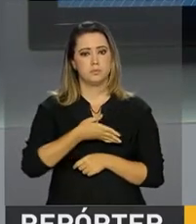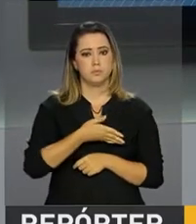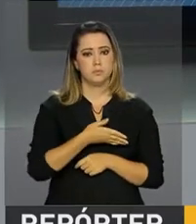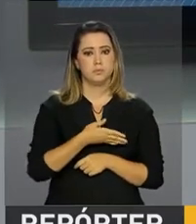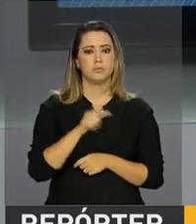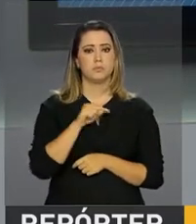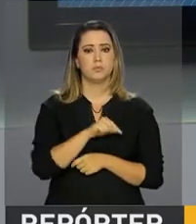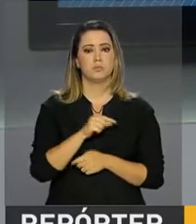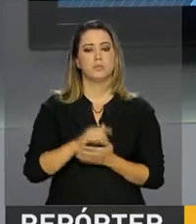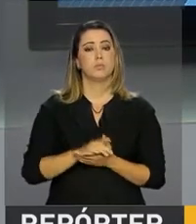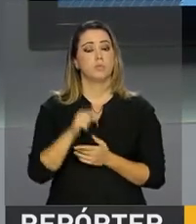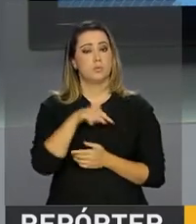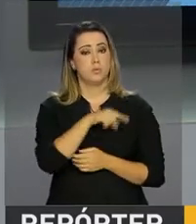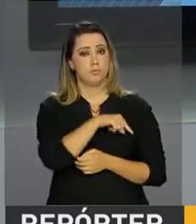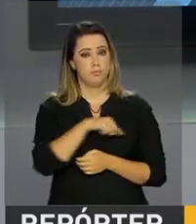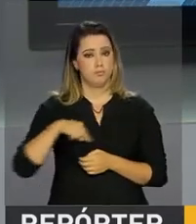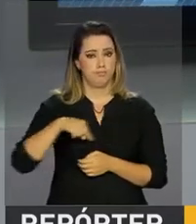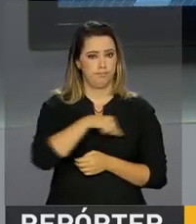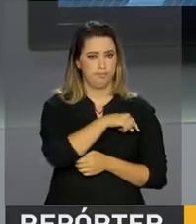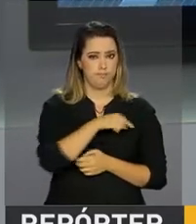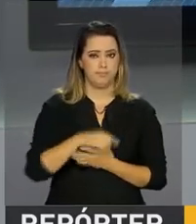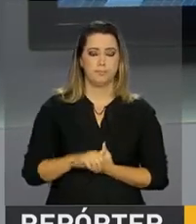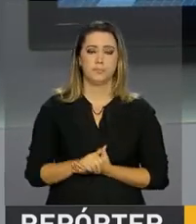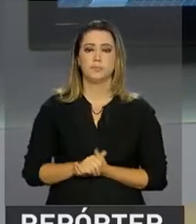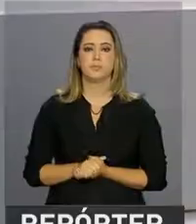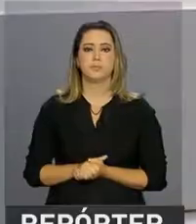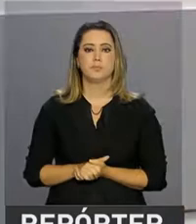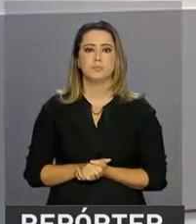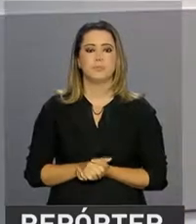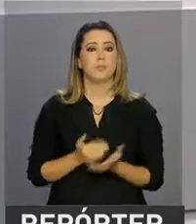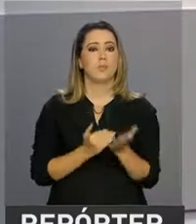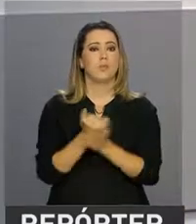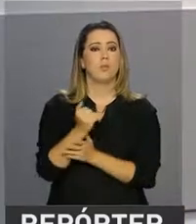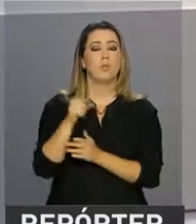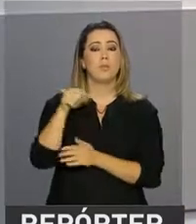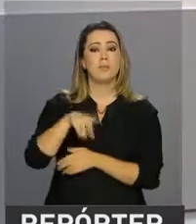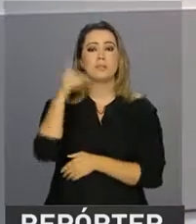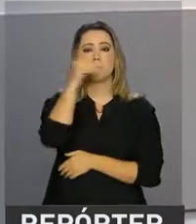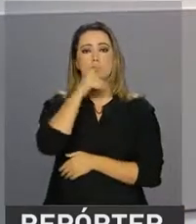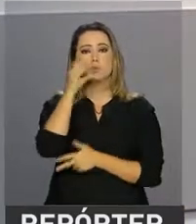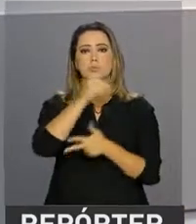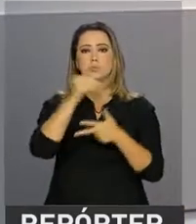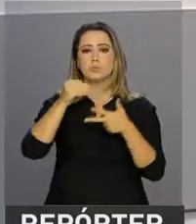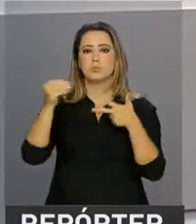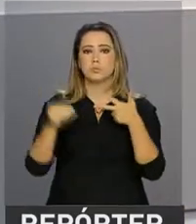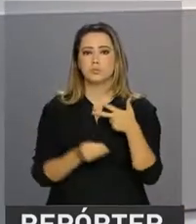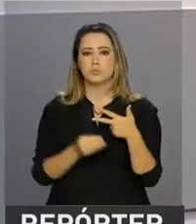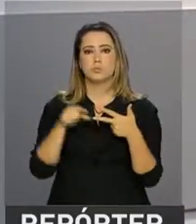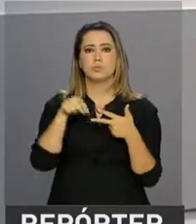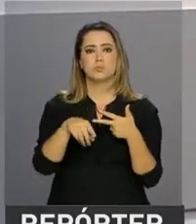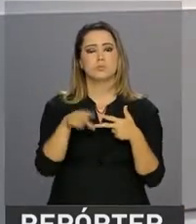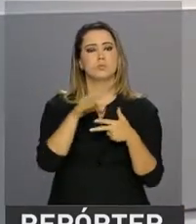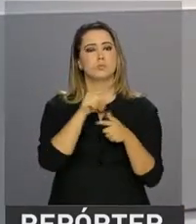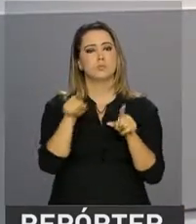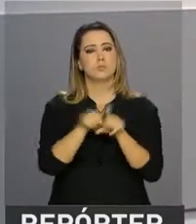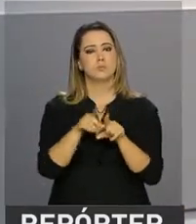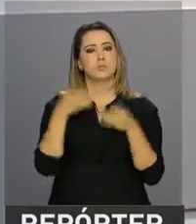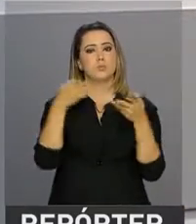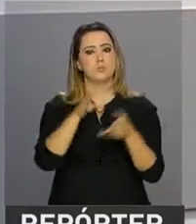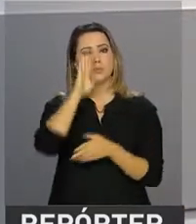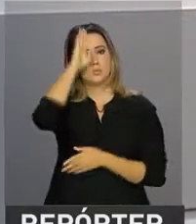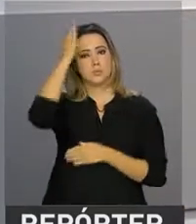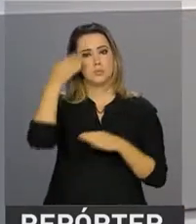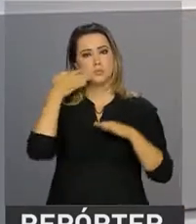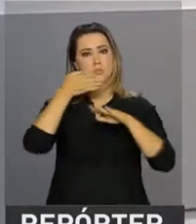social o endereço aparece aí na sua tela começa neste domingo o exame nacional do ensino médio enem a